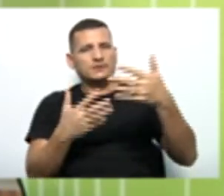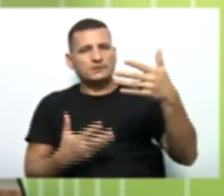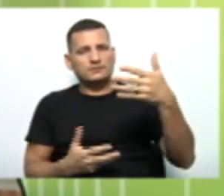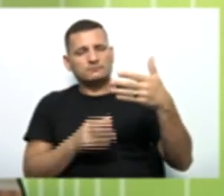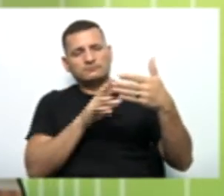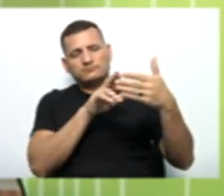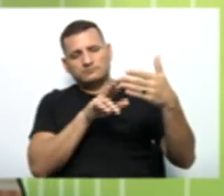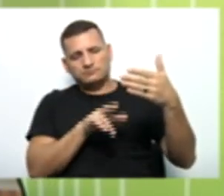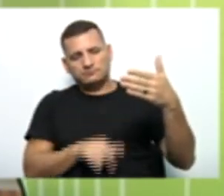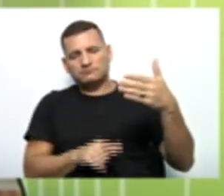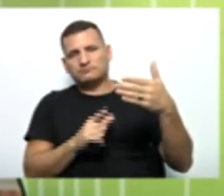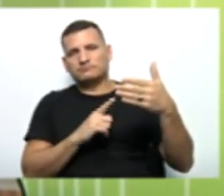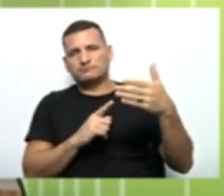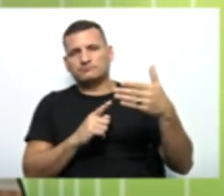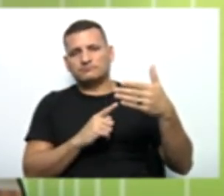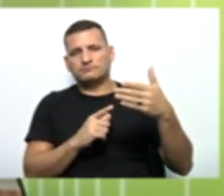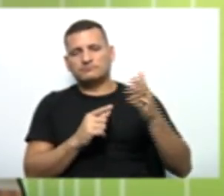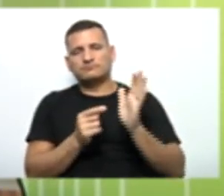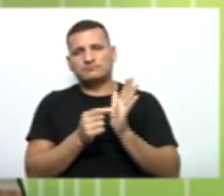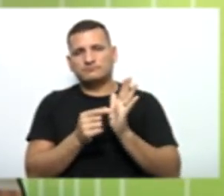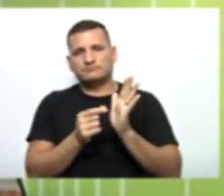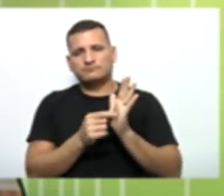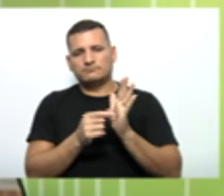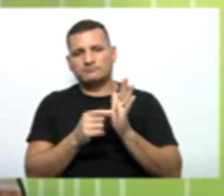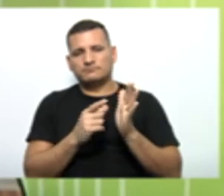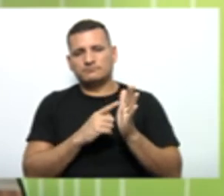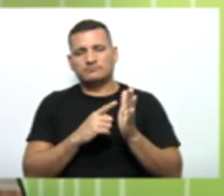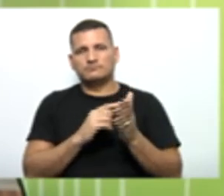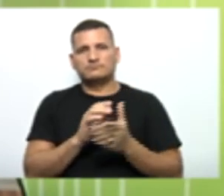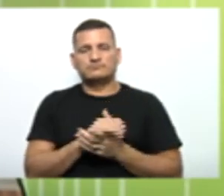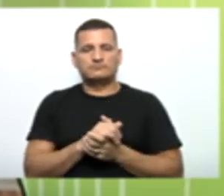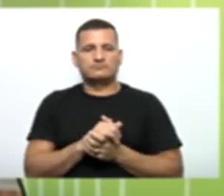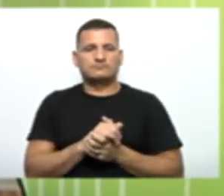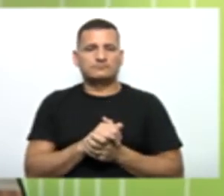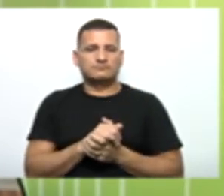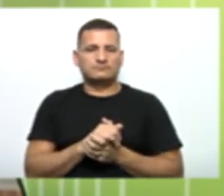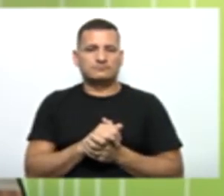as ferramentas, né? Tipo, ele vai dar os tipos de